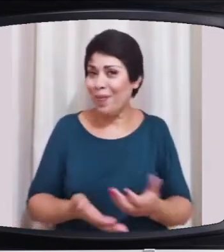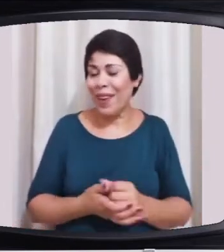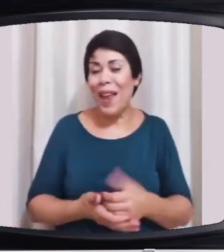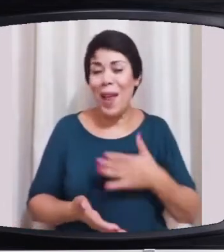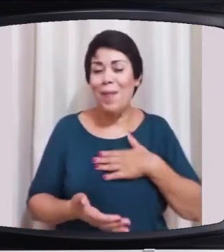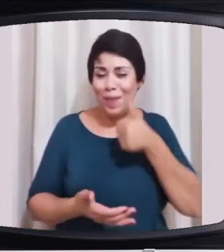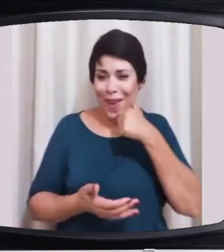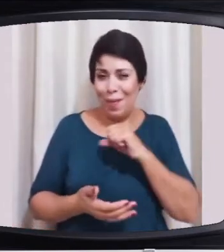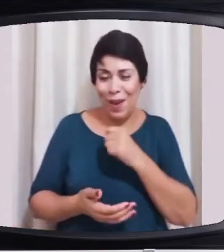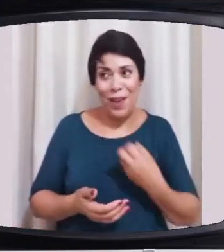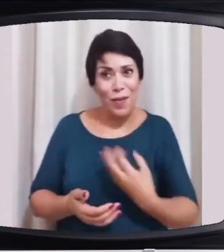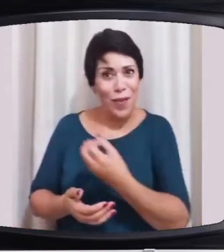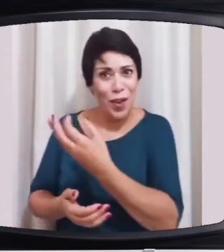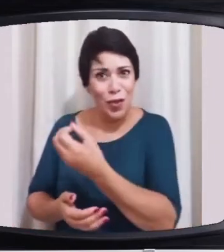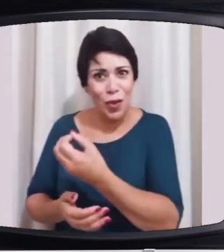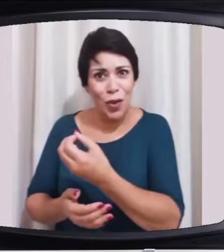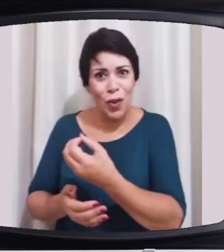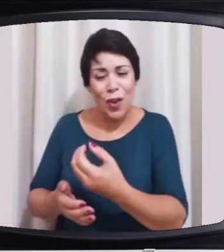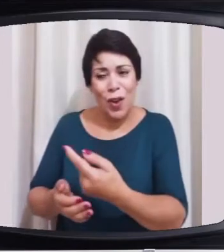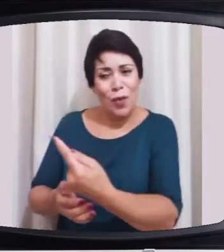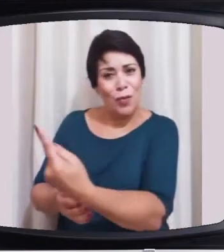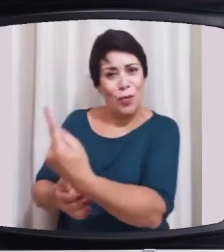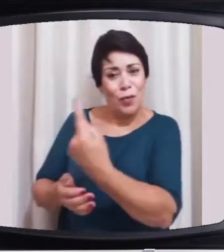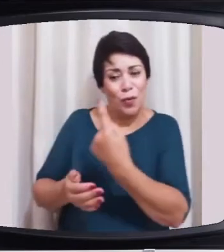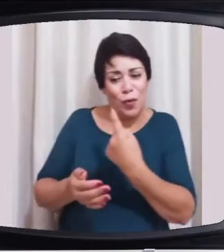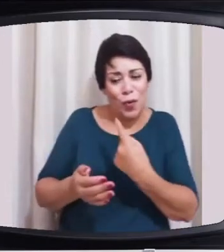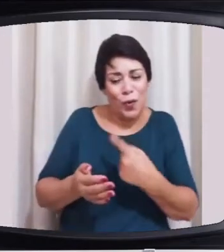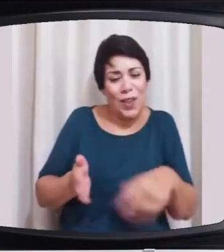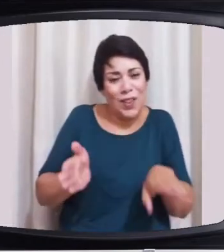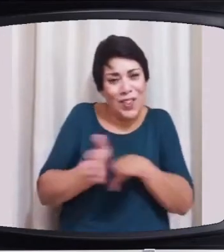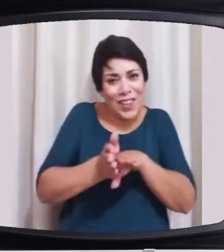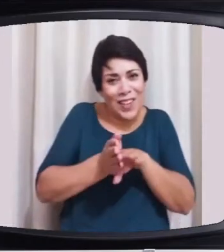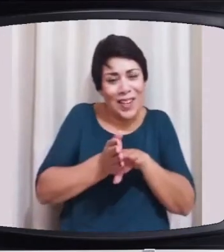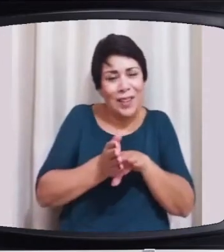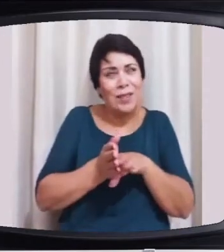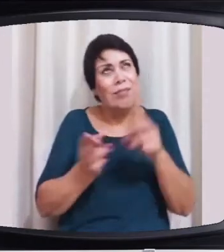tinha chegado de viagem, estava chegando de viagem. A mãe, assim, a mãe chegando de